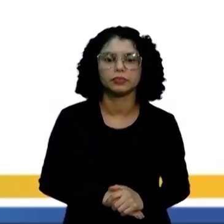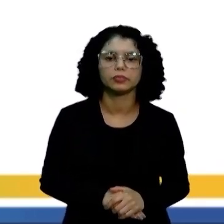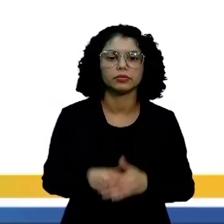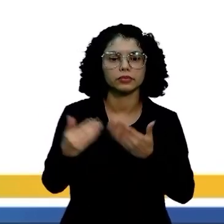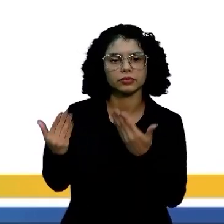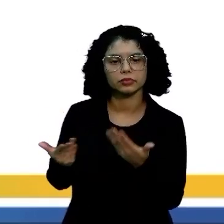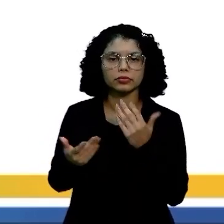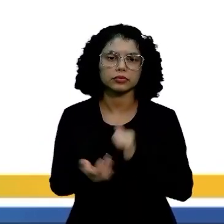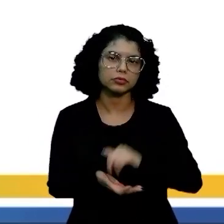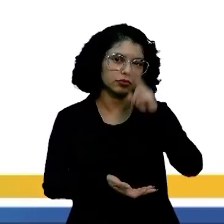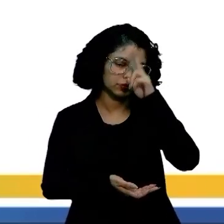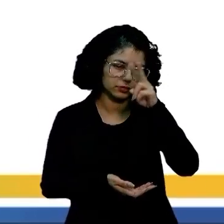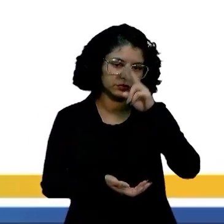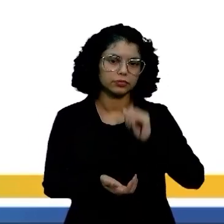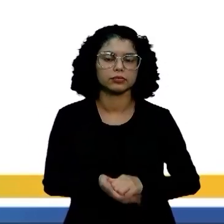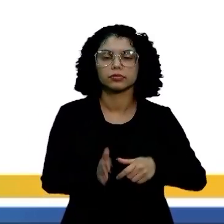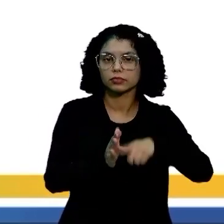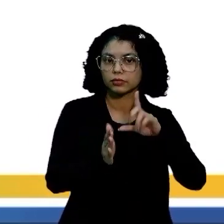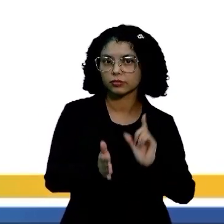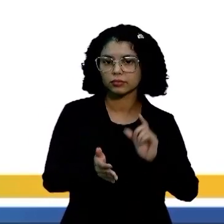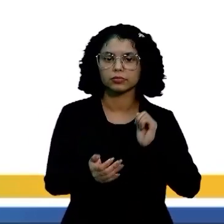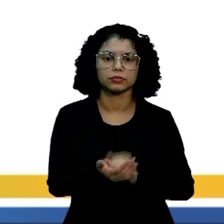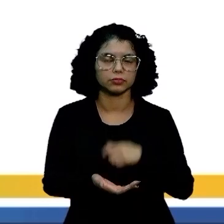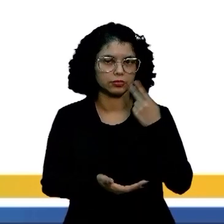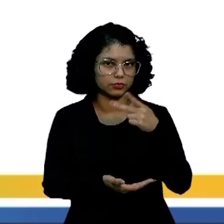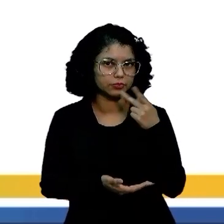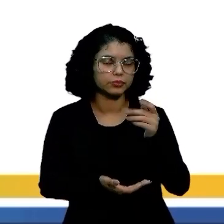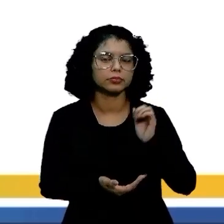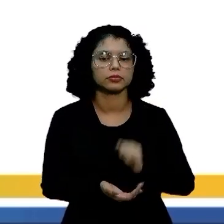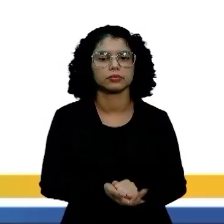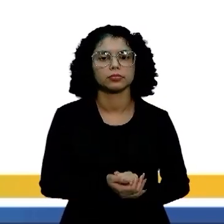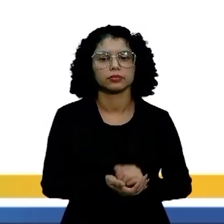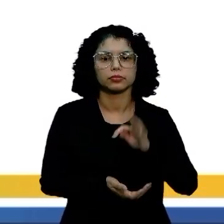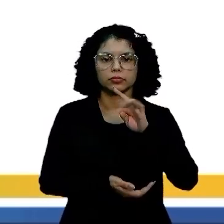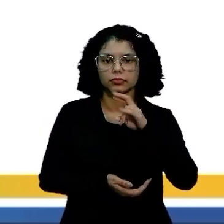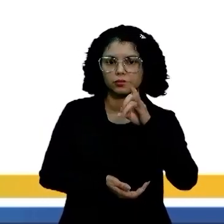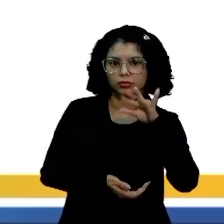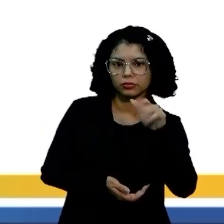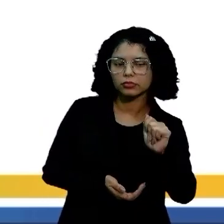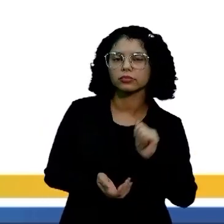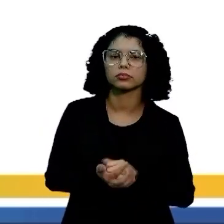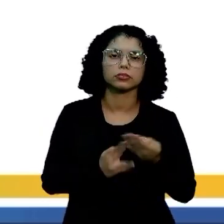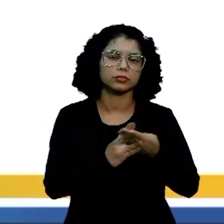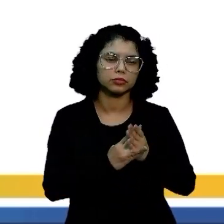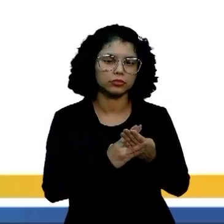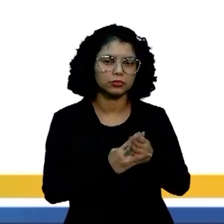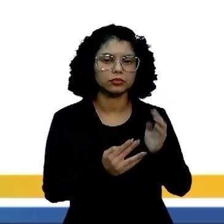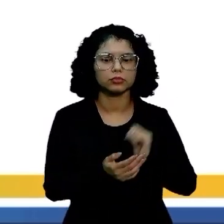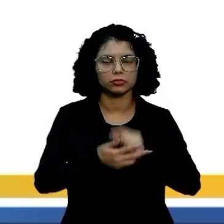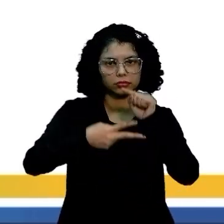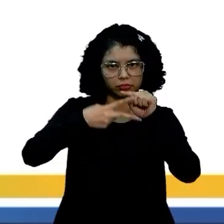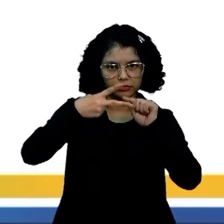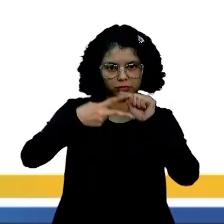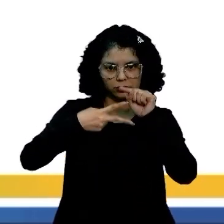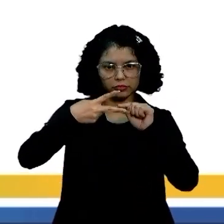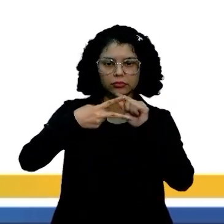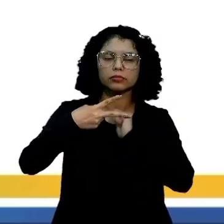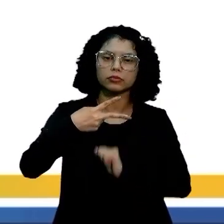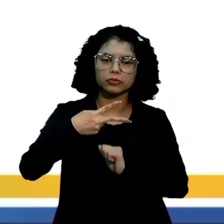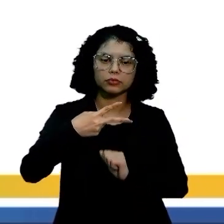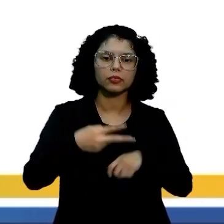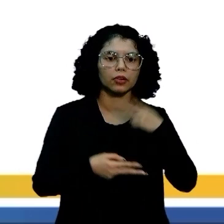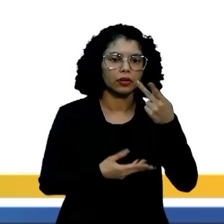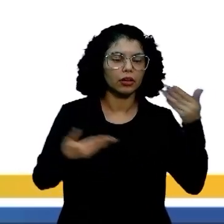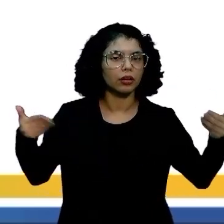Vamos lá, lembra anteriormente que eu falei sobre as tendências do Barroco, cultismo e conceptismo? Então, a